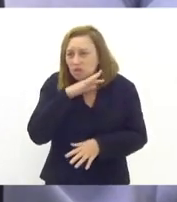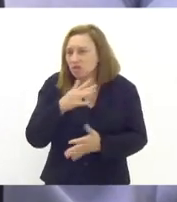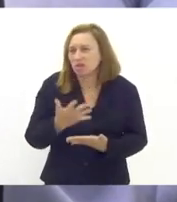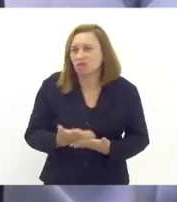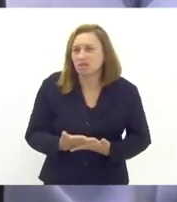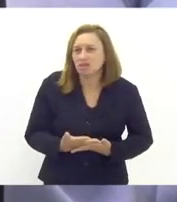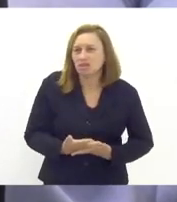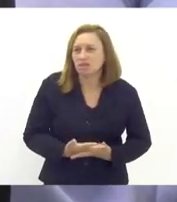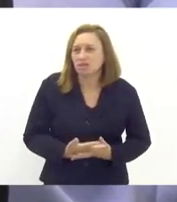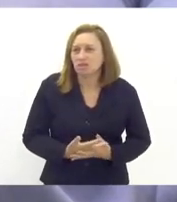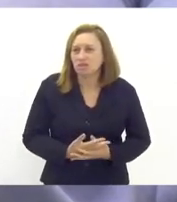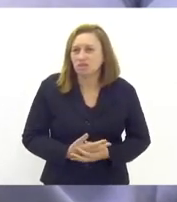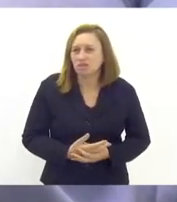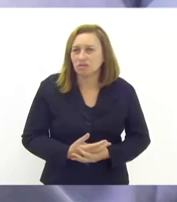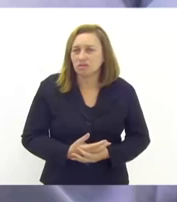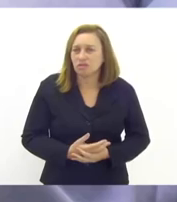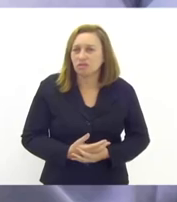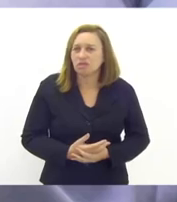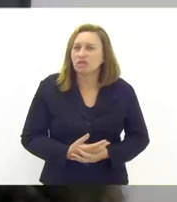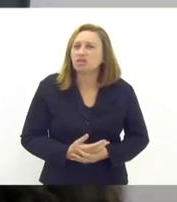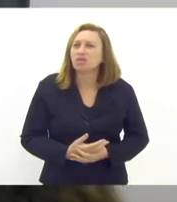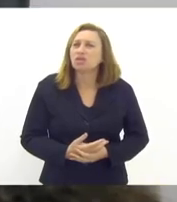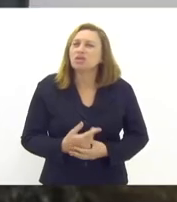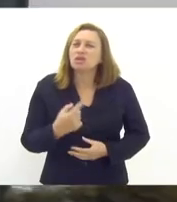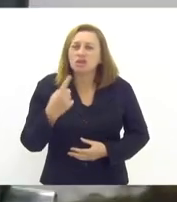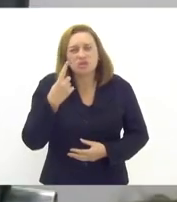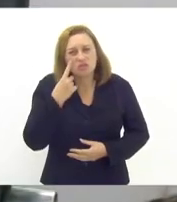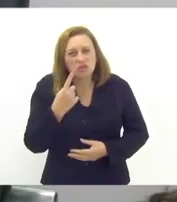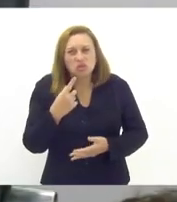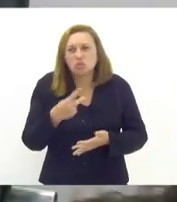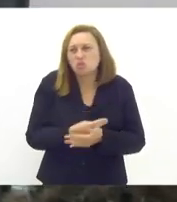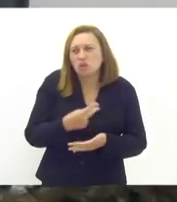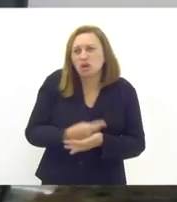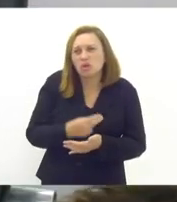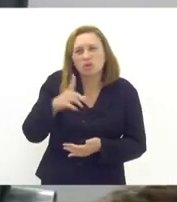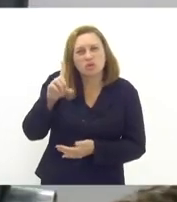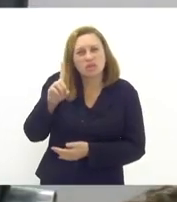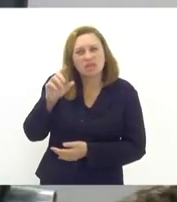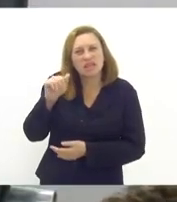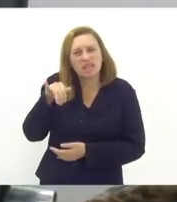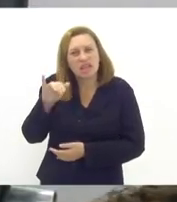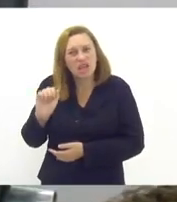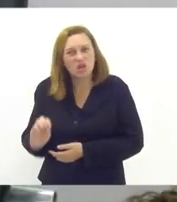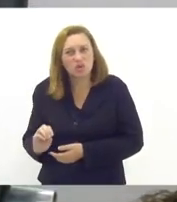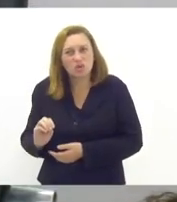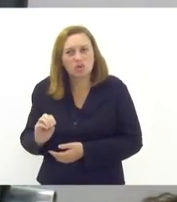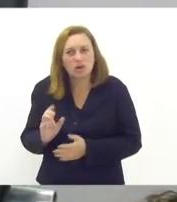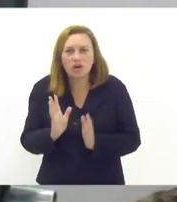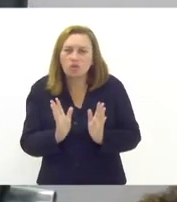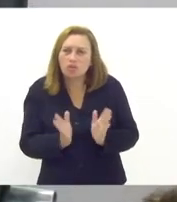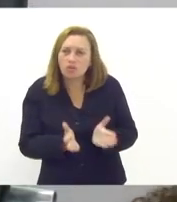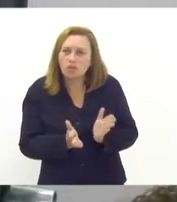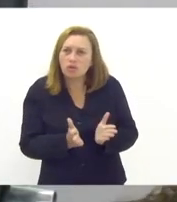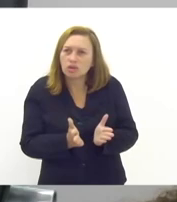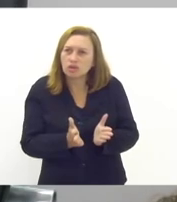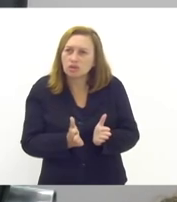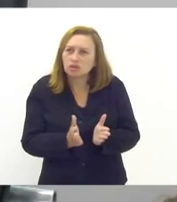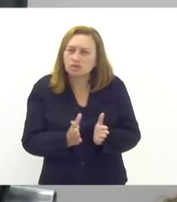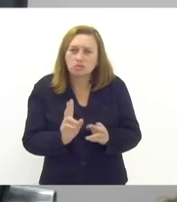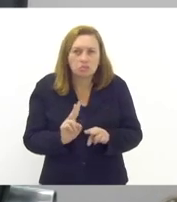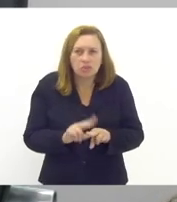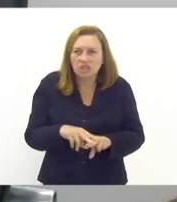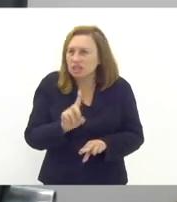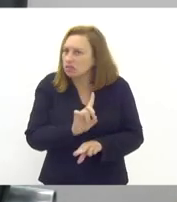ruim. Mas, e verificado o erro, Danilo, dessa vez eles não te